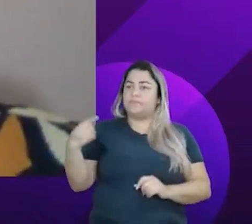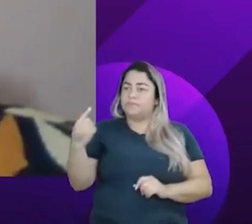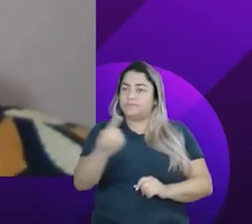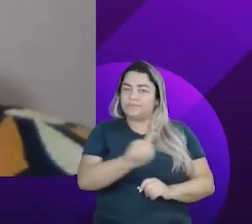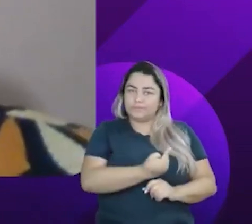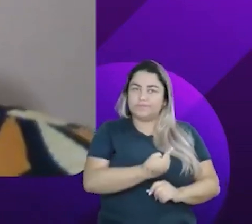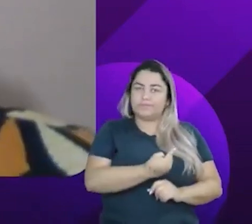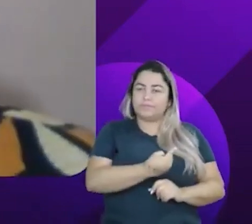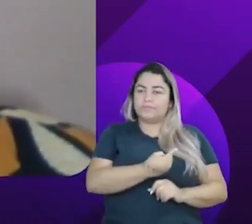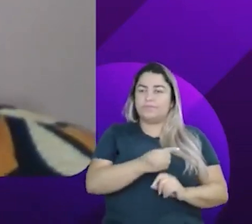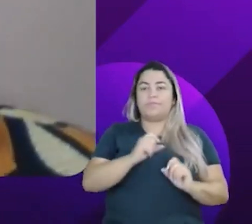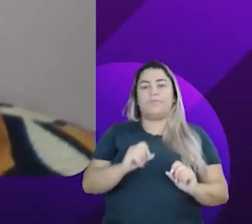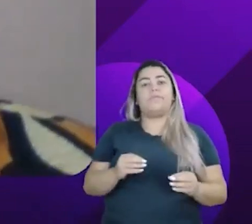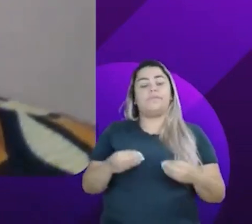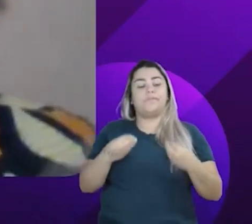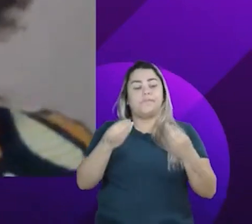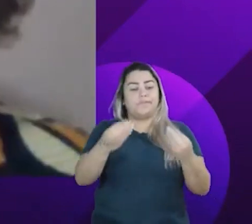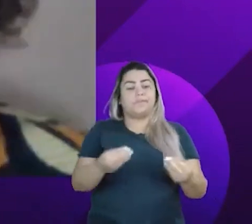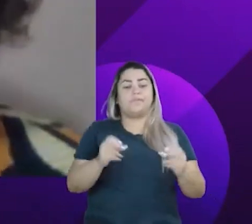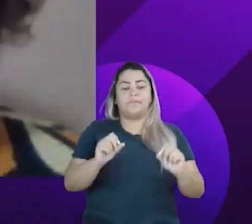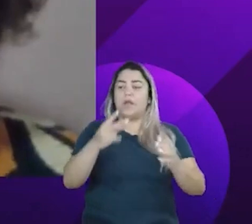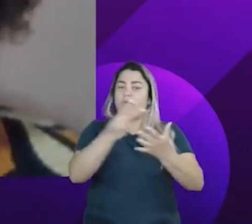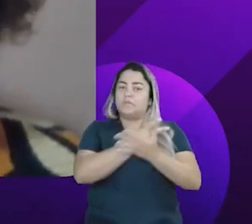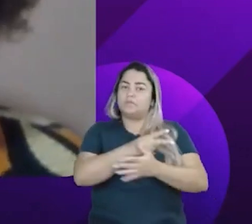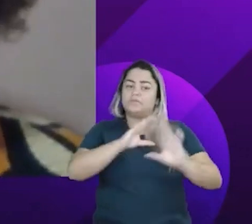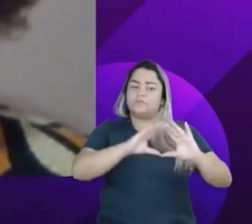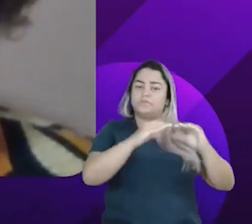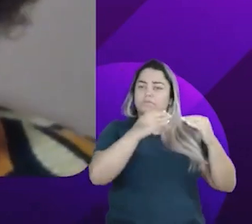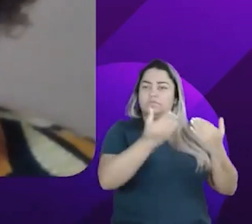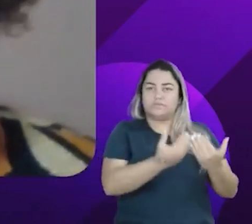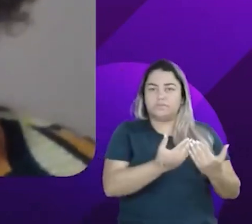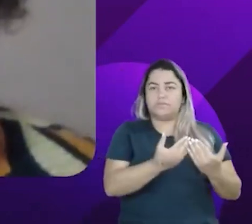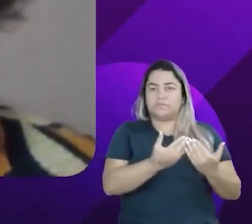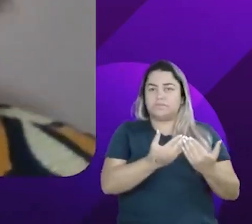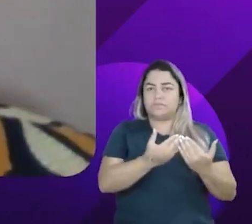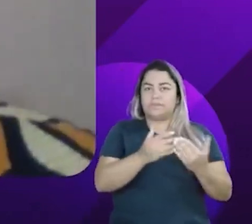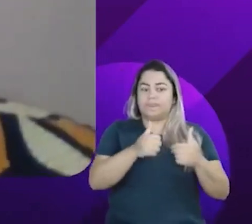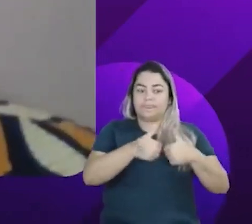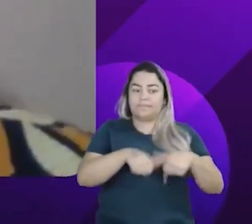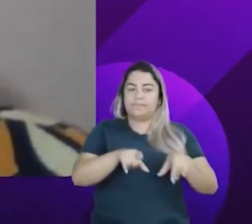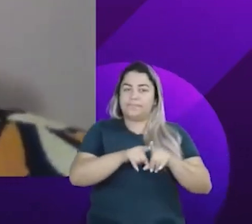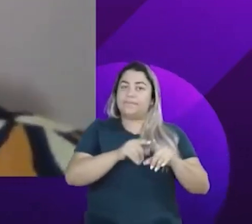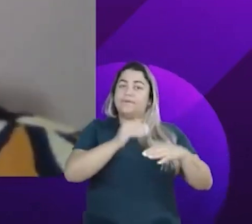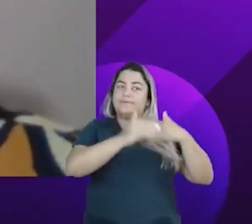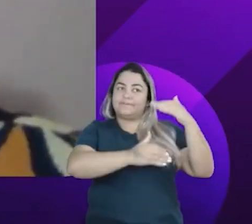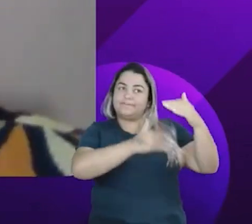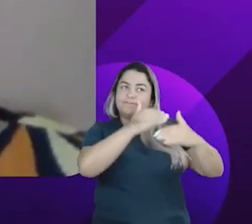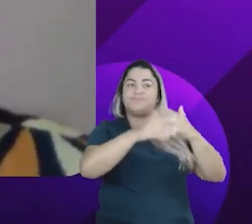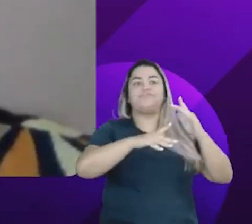o nosso impacto se dá numa comunidade quando a gente está desenvolvendo a nossa